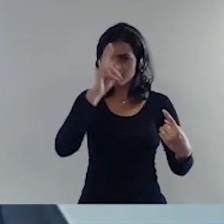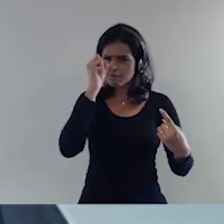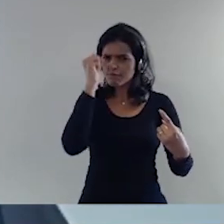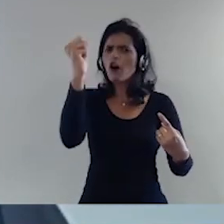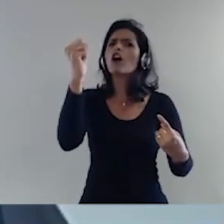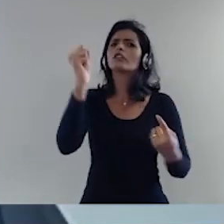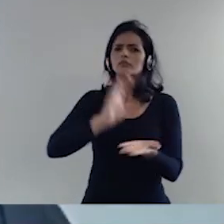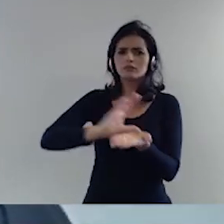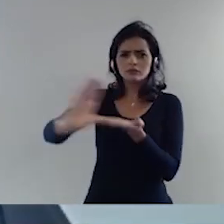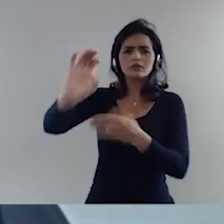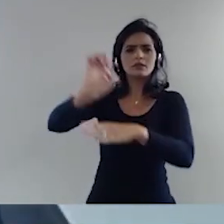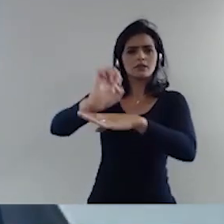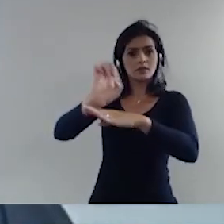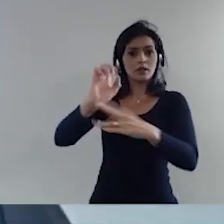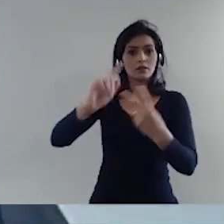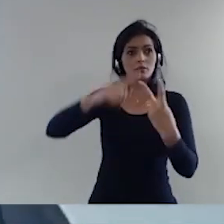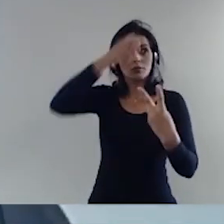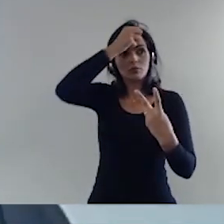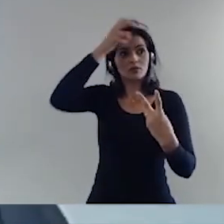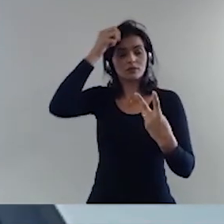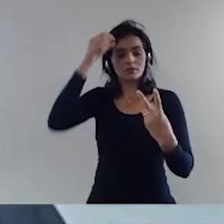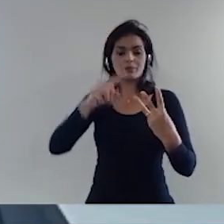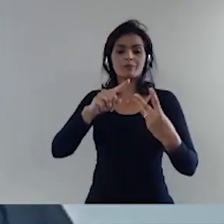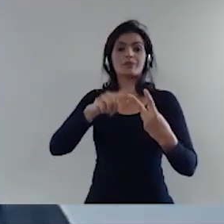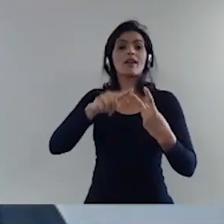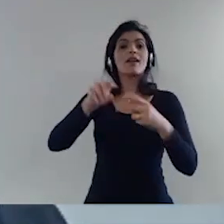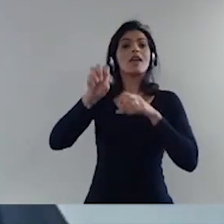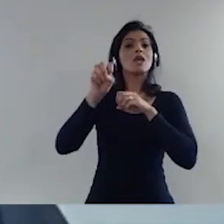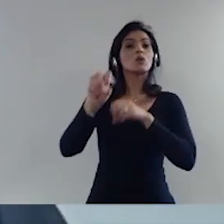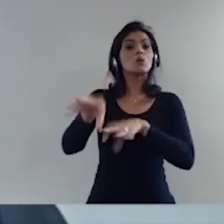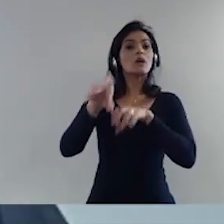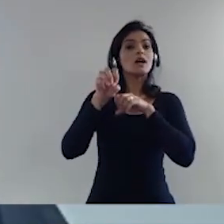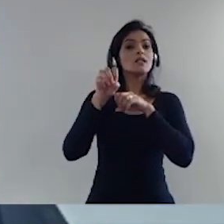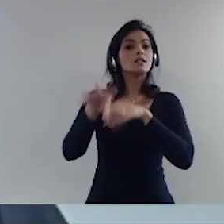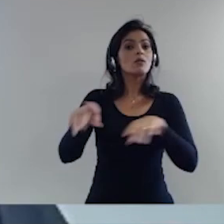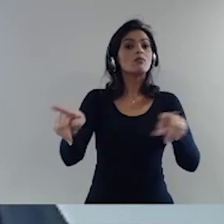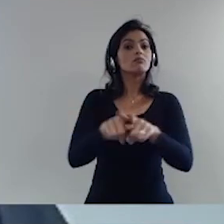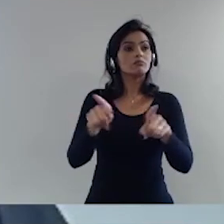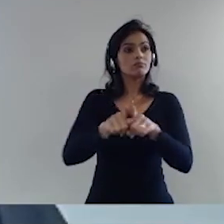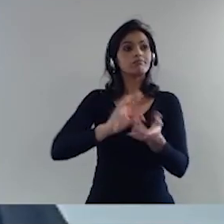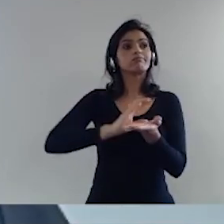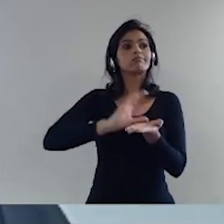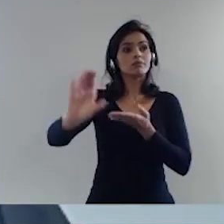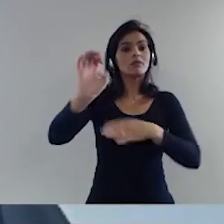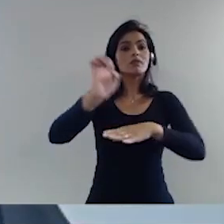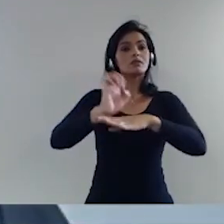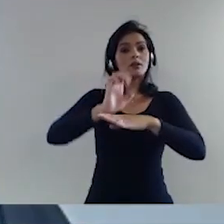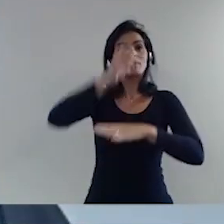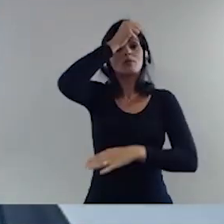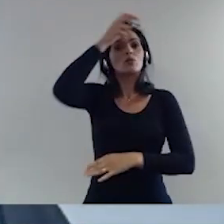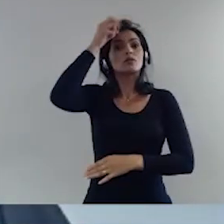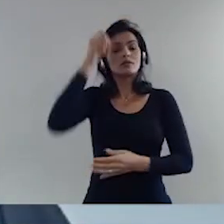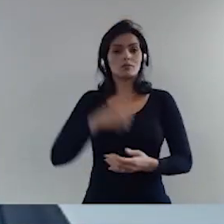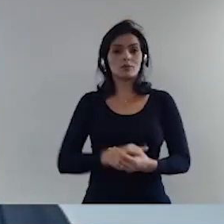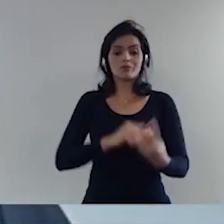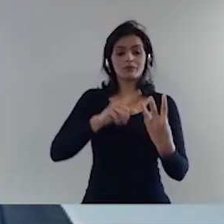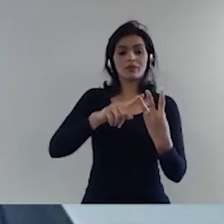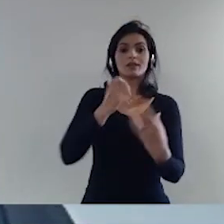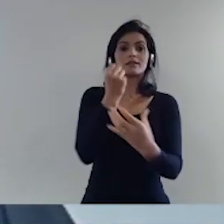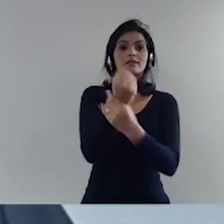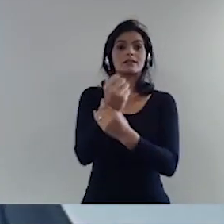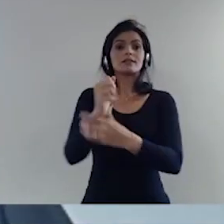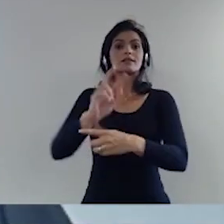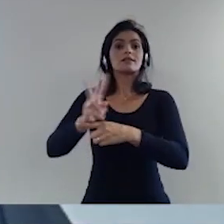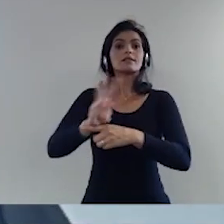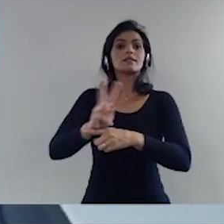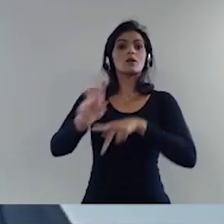estados e municípios. Educação, também fortemente por estados e municípios. E segurança pública. E